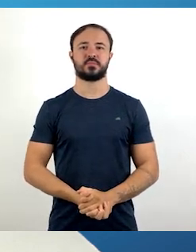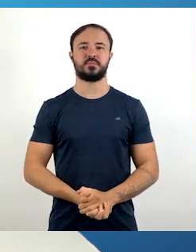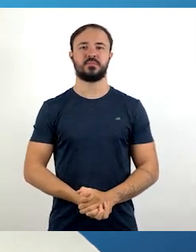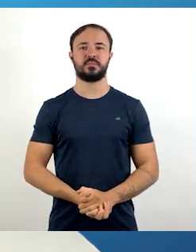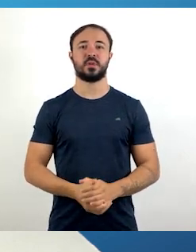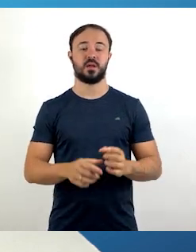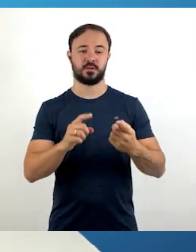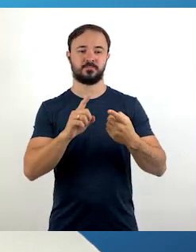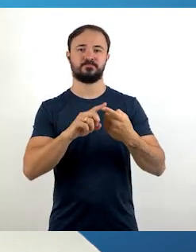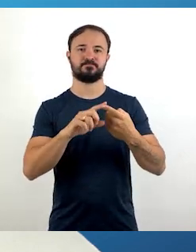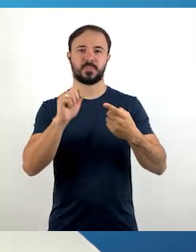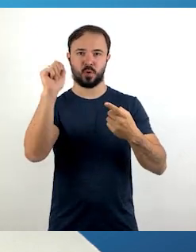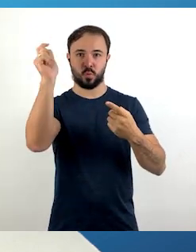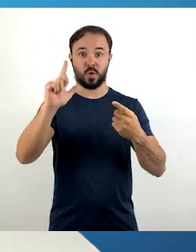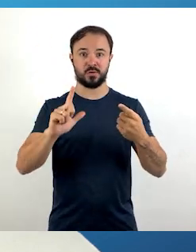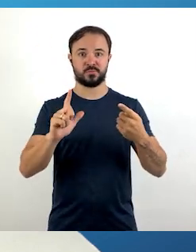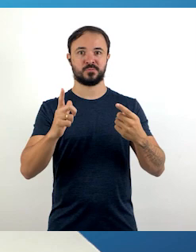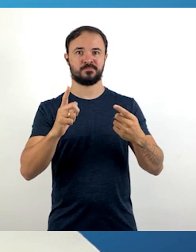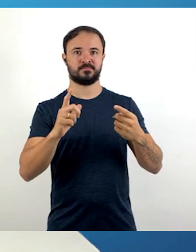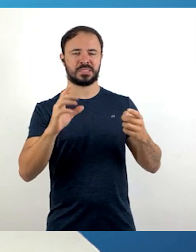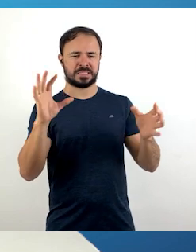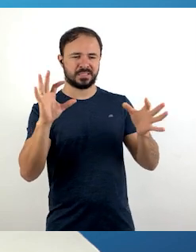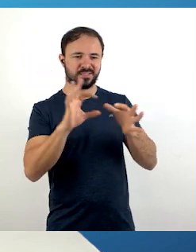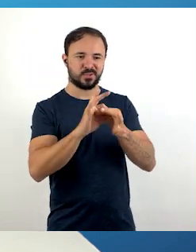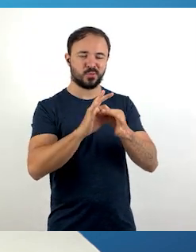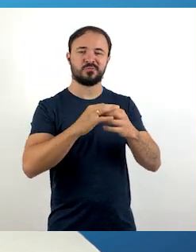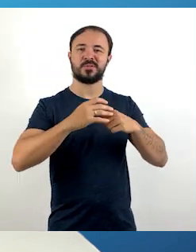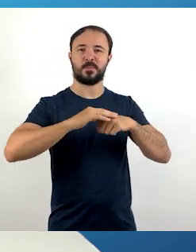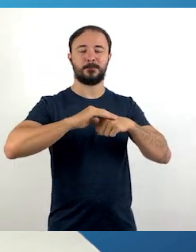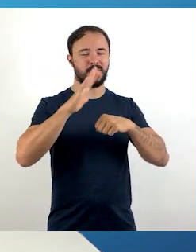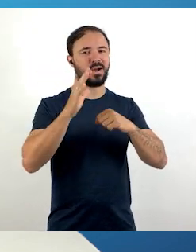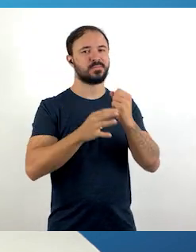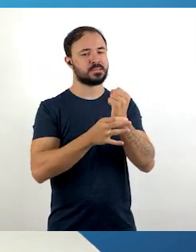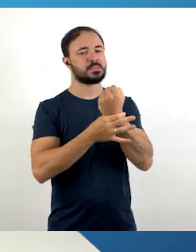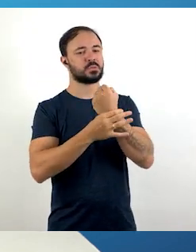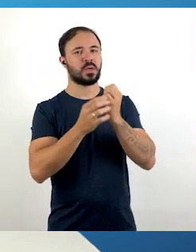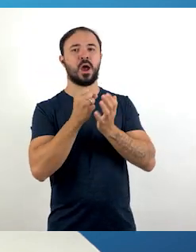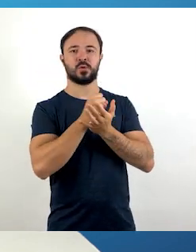Os pinos azuis vão auxiliar nessa fixação.